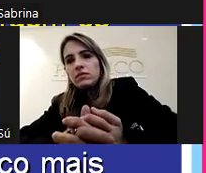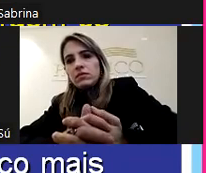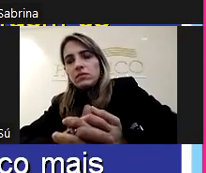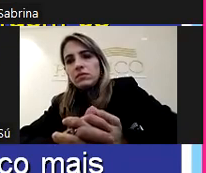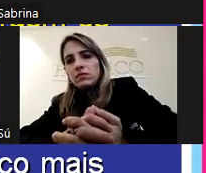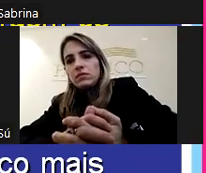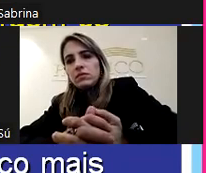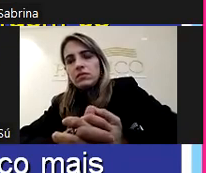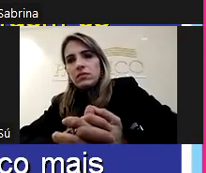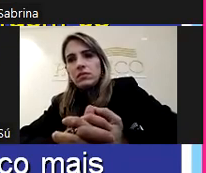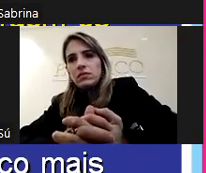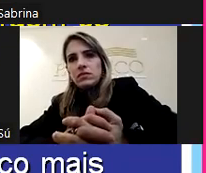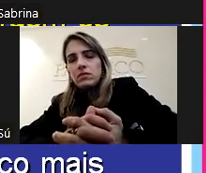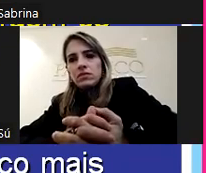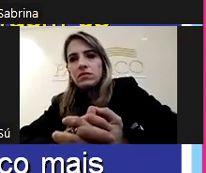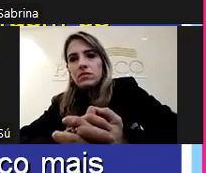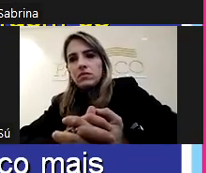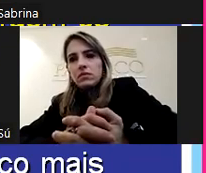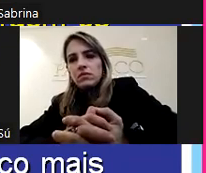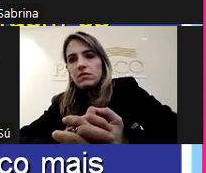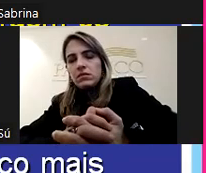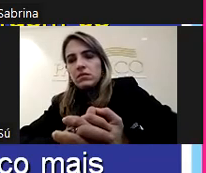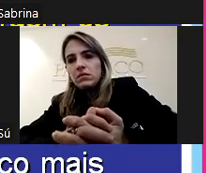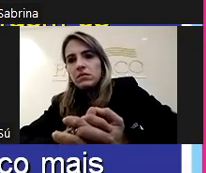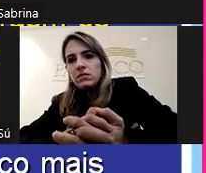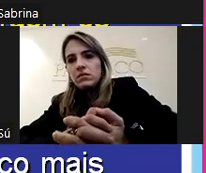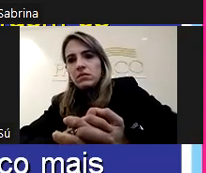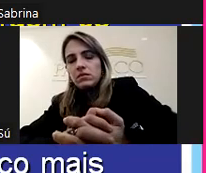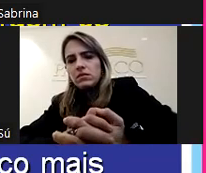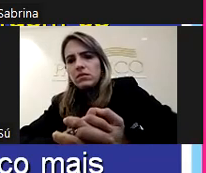euforia maravilhosa, o prazer de viver.